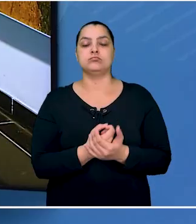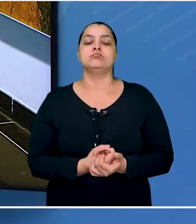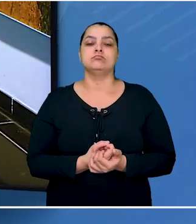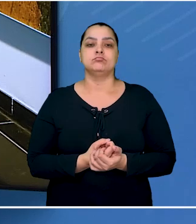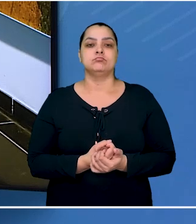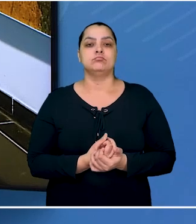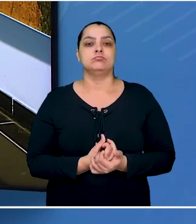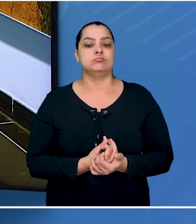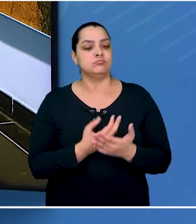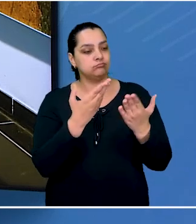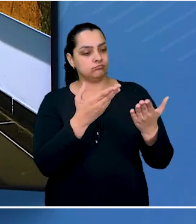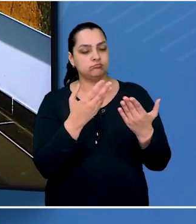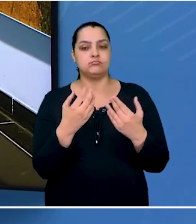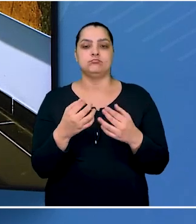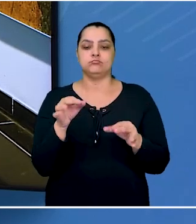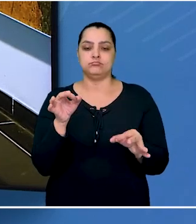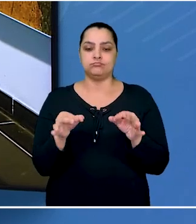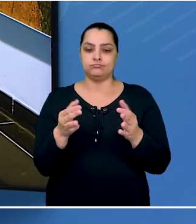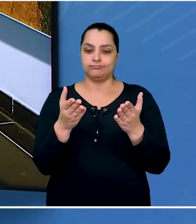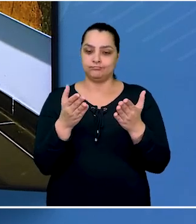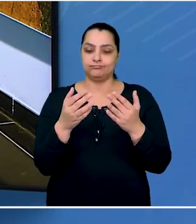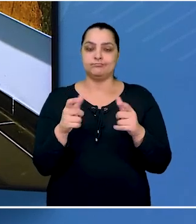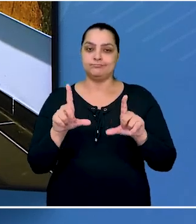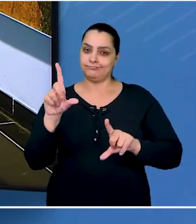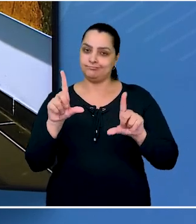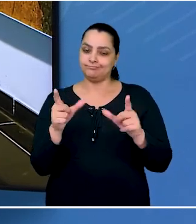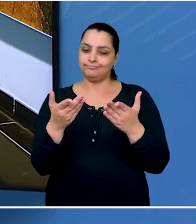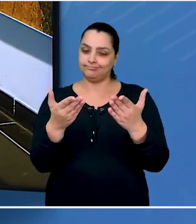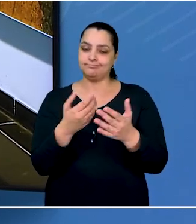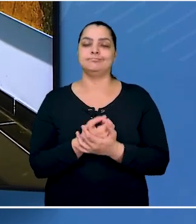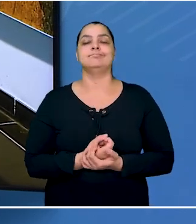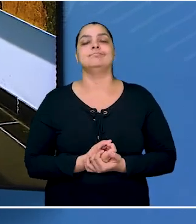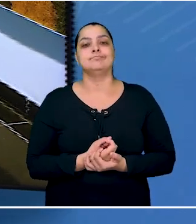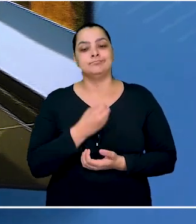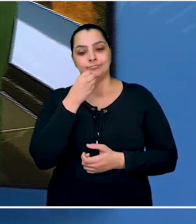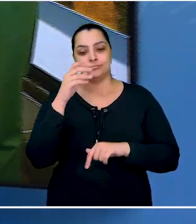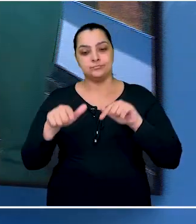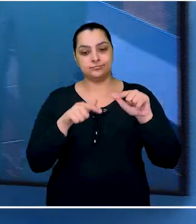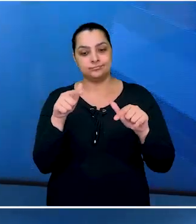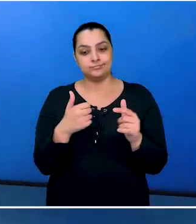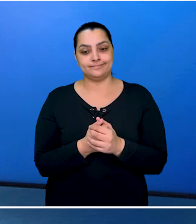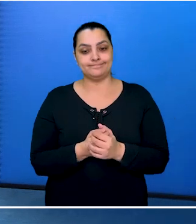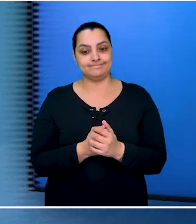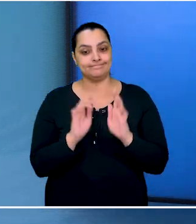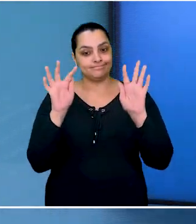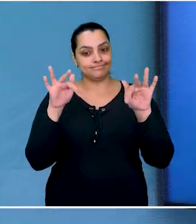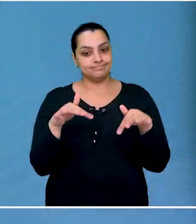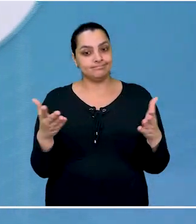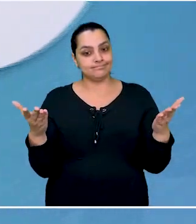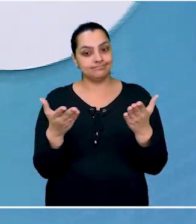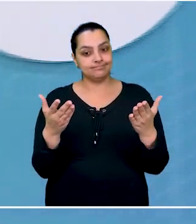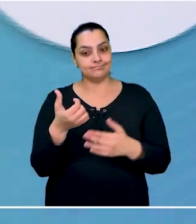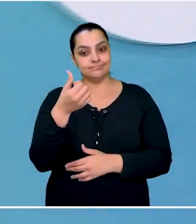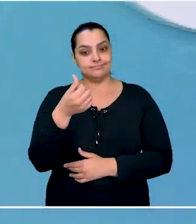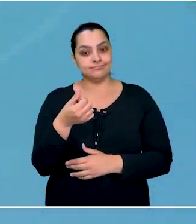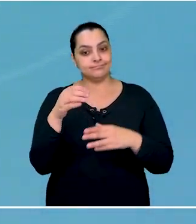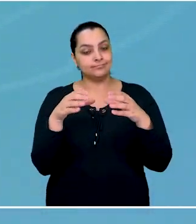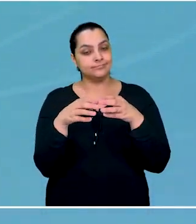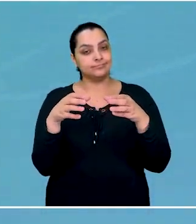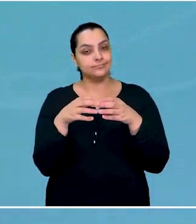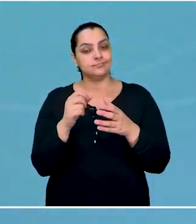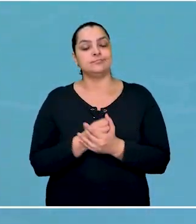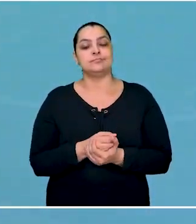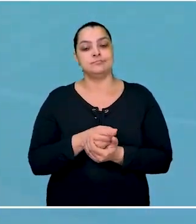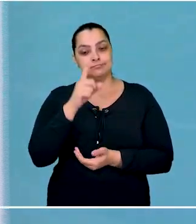recurso. Volto com vocês no estúdio. Obrigado, Samantha, bom trabalho para você. E fechando os nossos destaques, vamos agora para a 6ª turma,